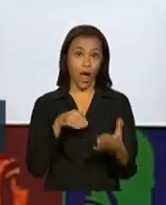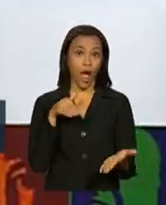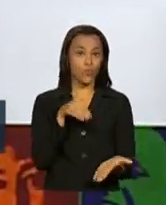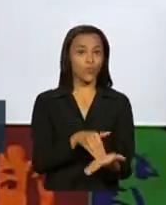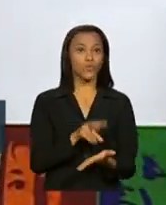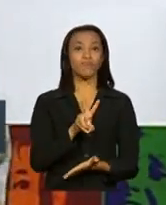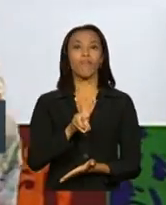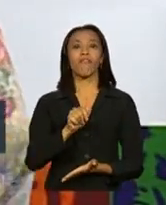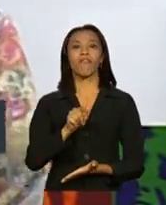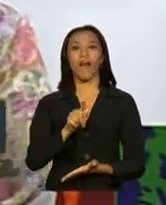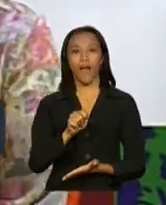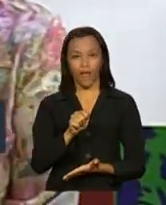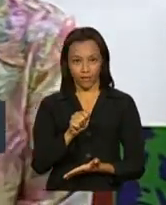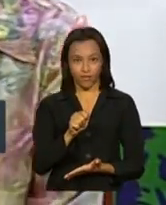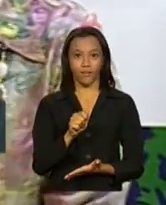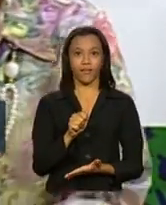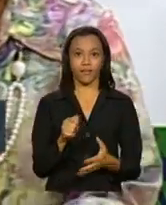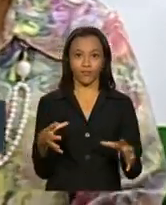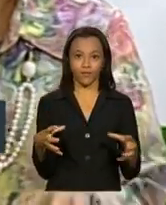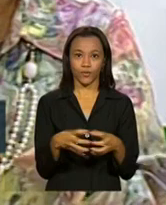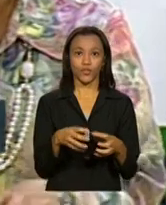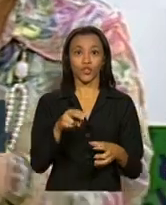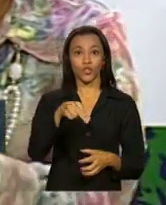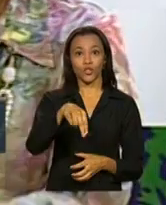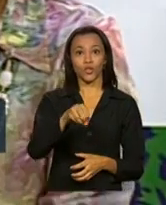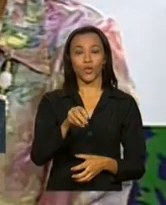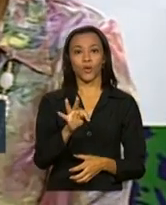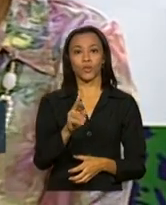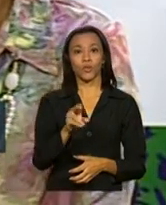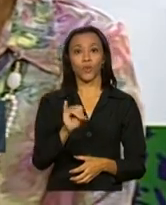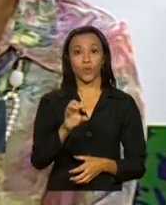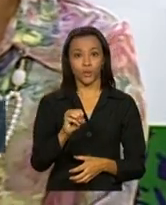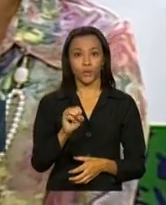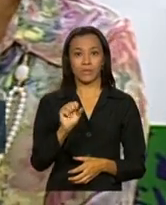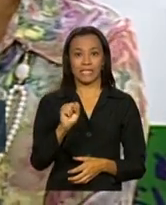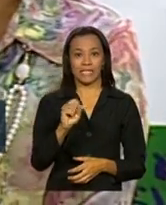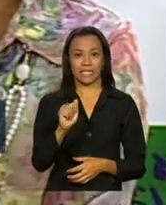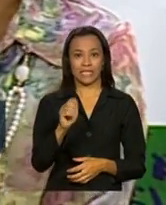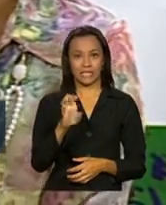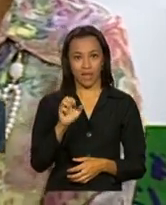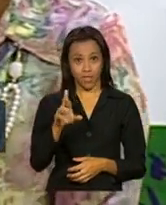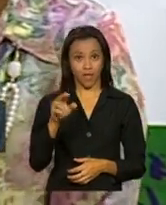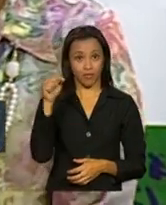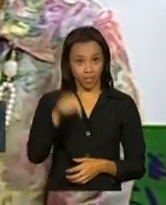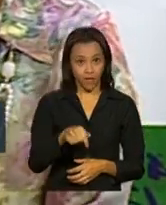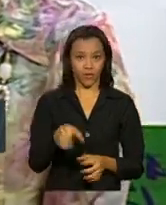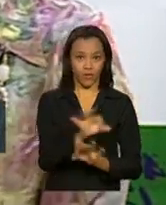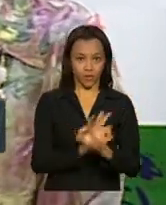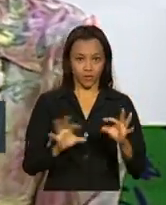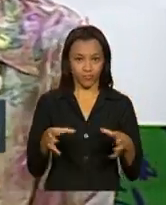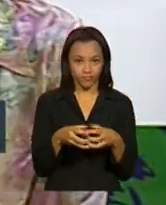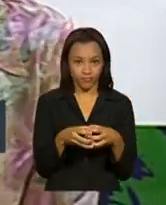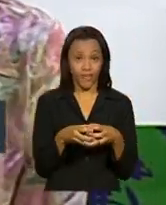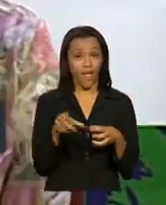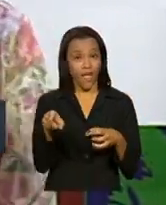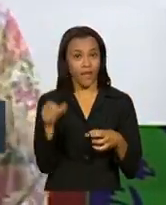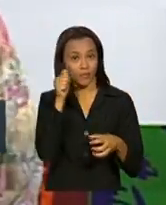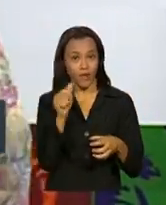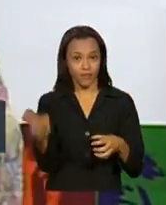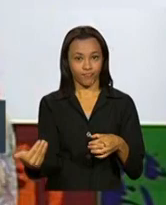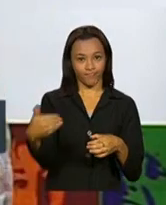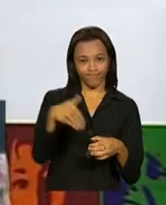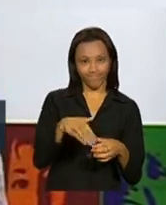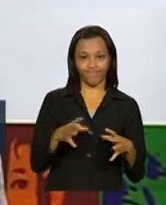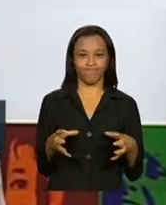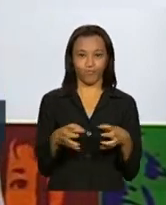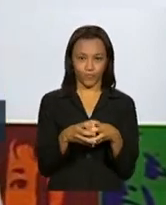vaga de notório saber nessa gestão né a entrada da Sueli Carneiro